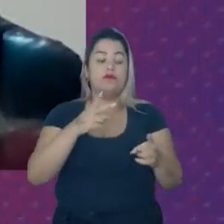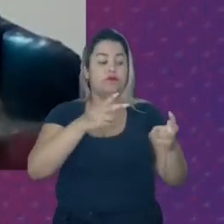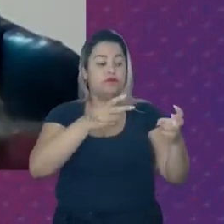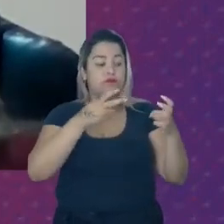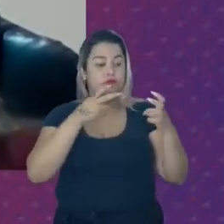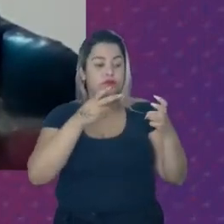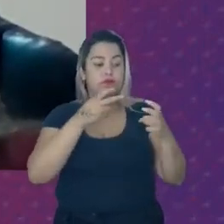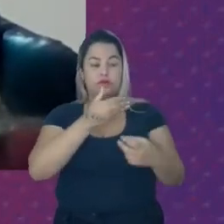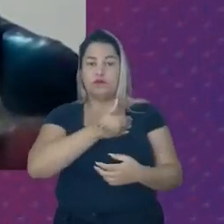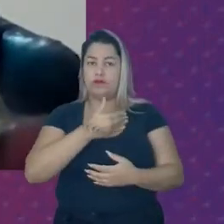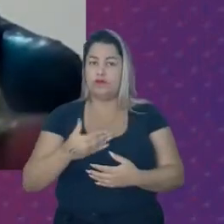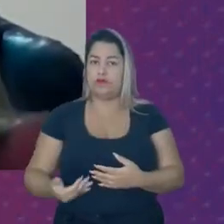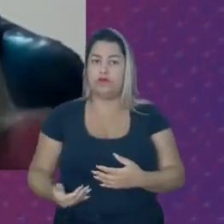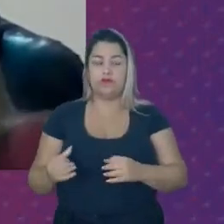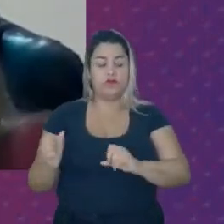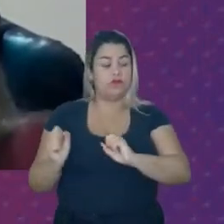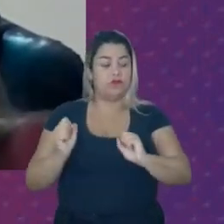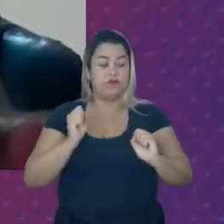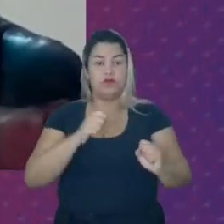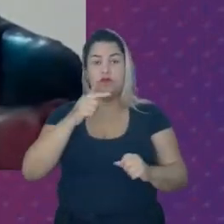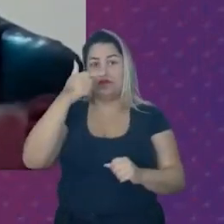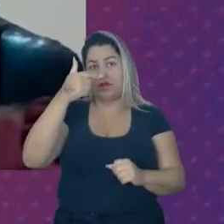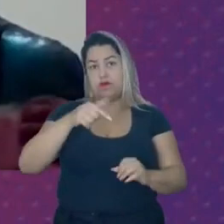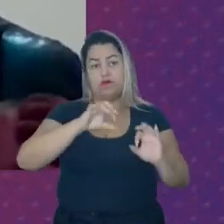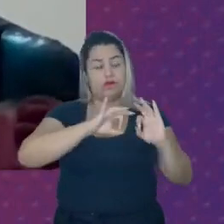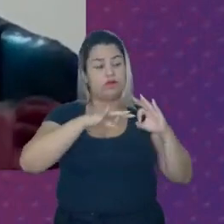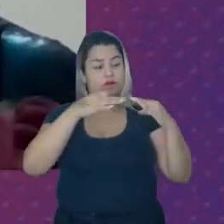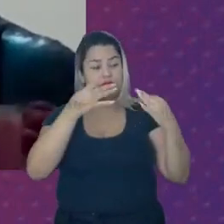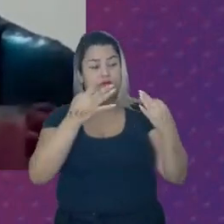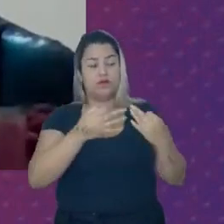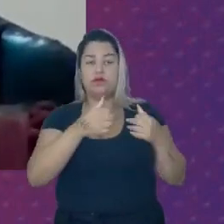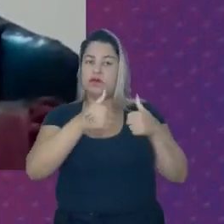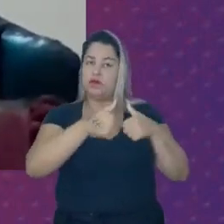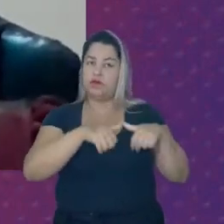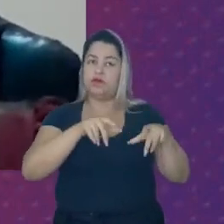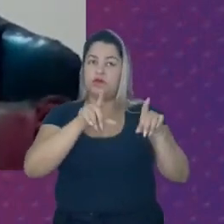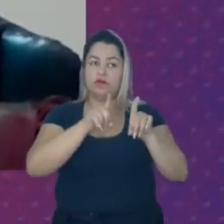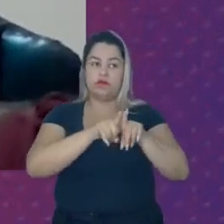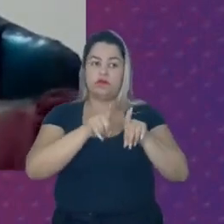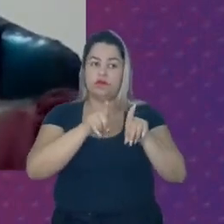o programa pode beneficiar uma outra família que esteja